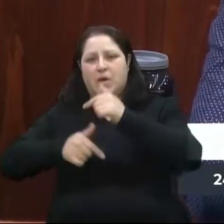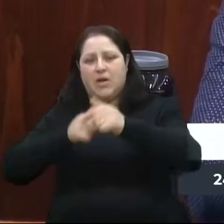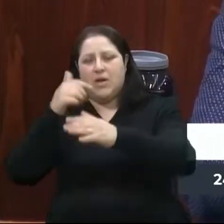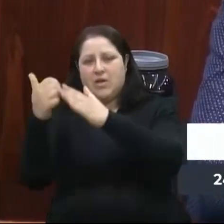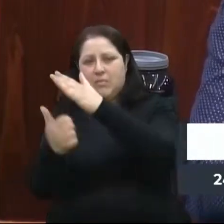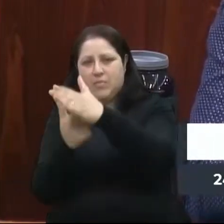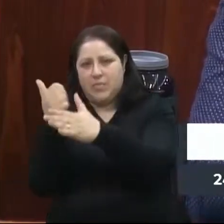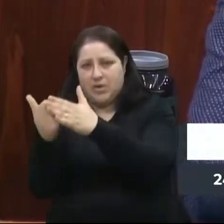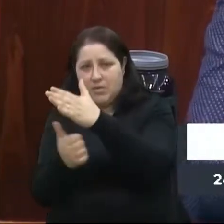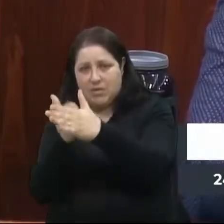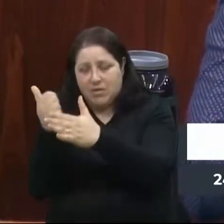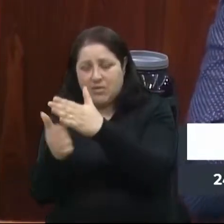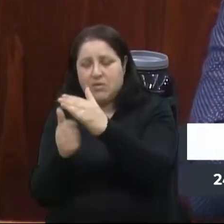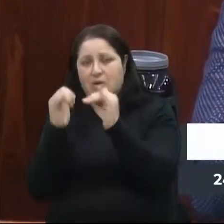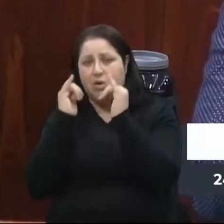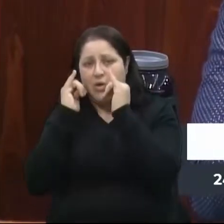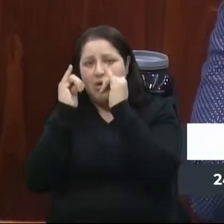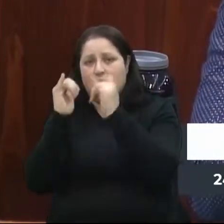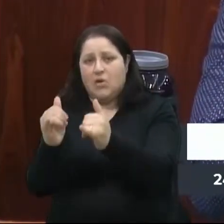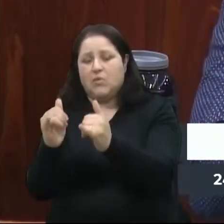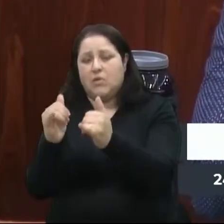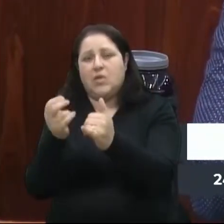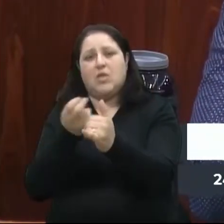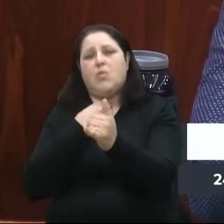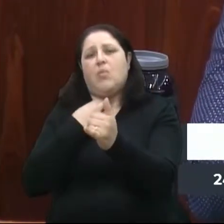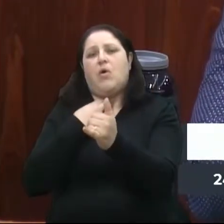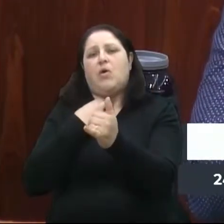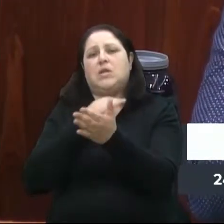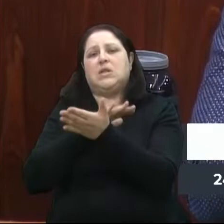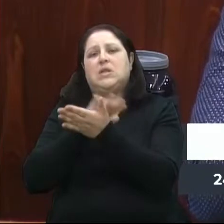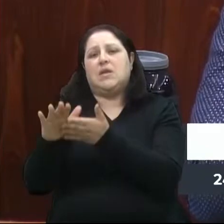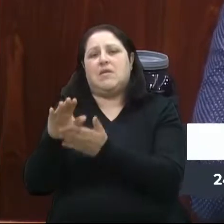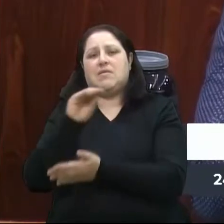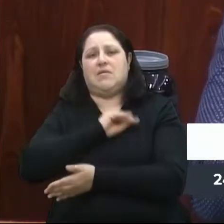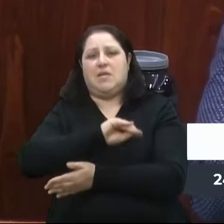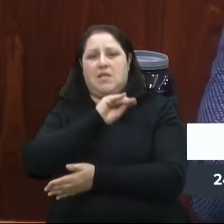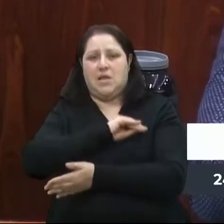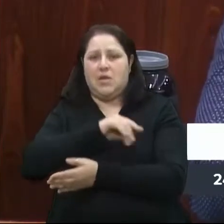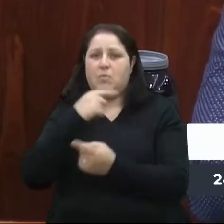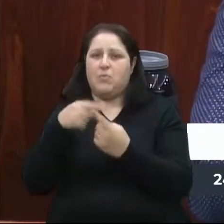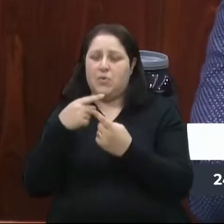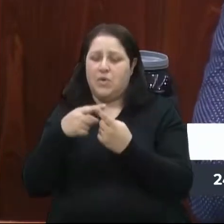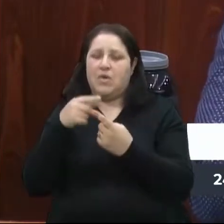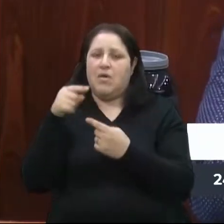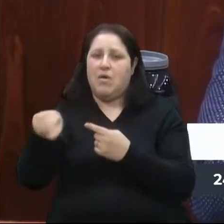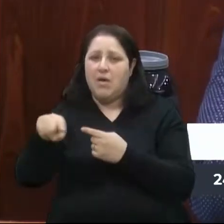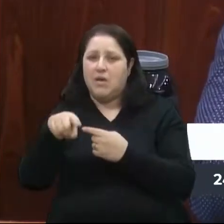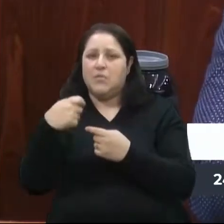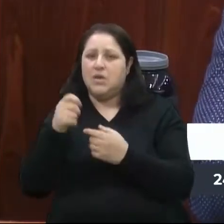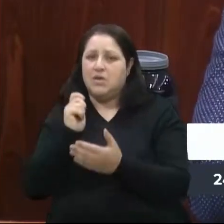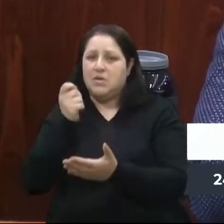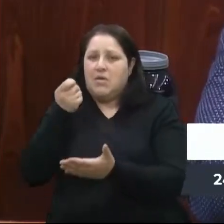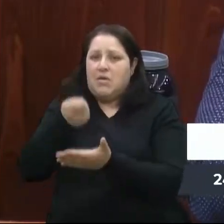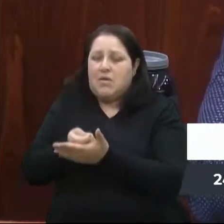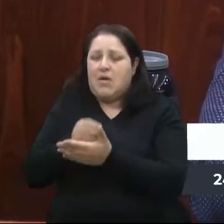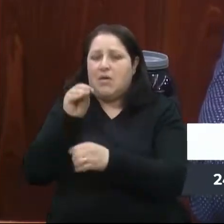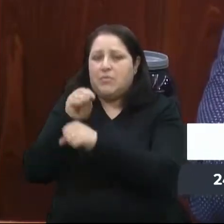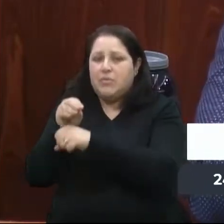trabalhadoras que trabalham no transporte público da cidade podem ficar sem salário, porque o leite das crianças, a cesta